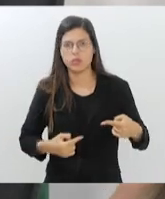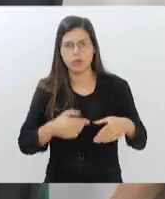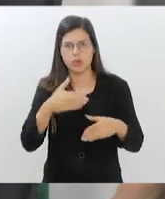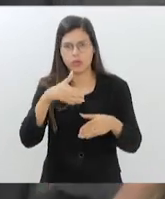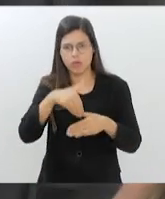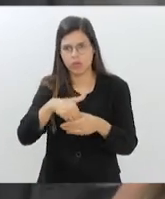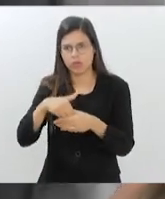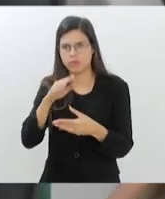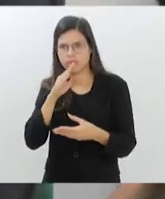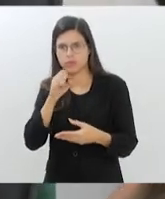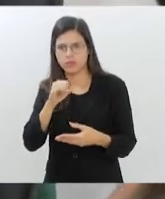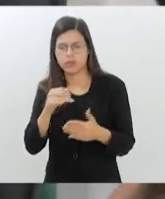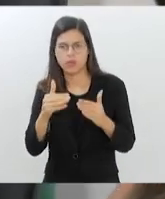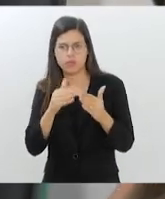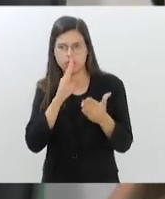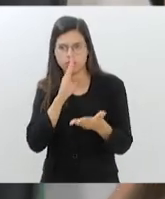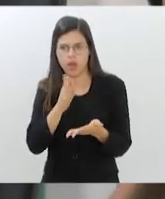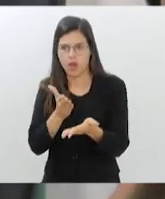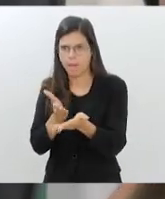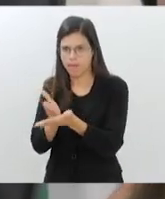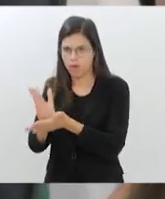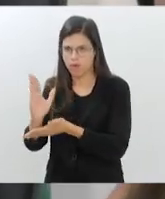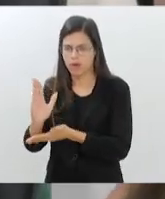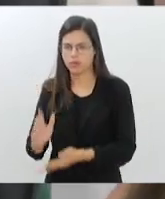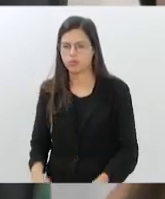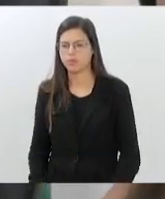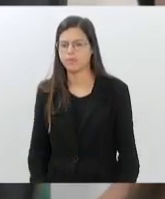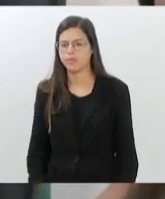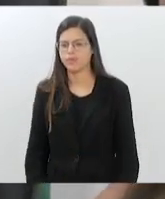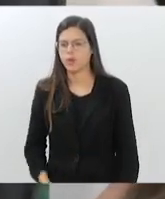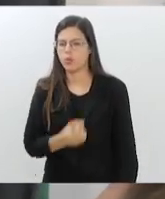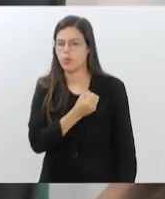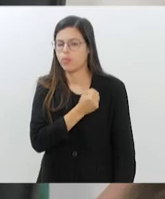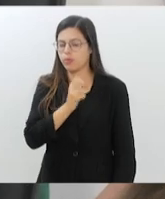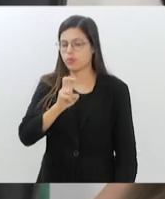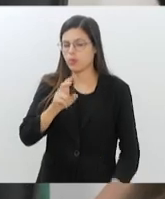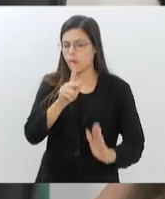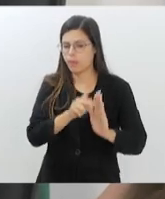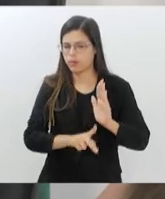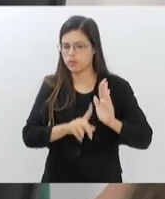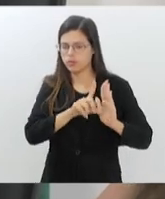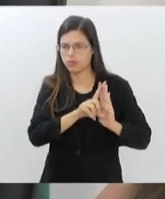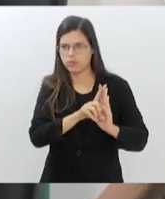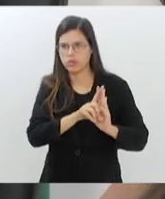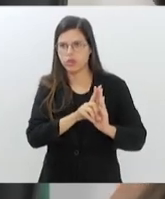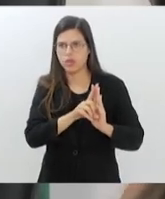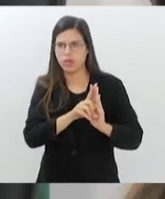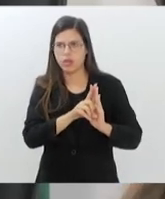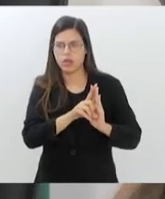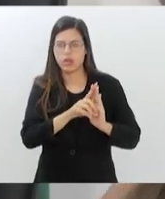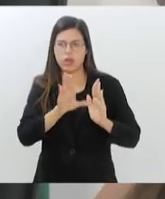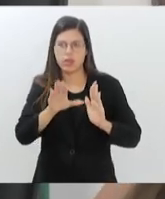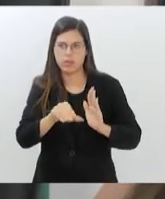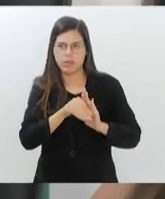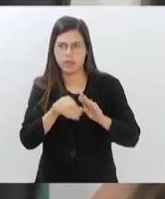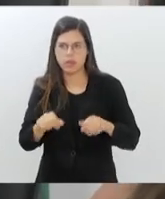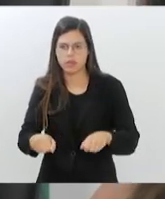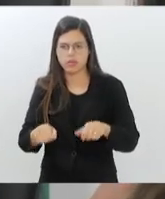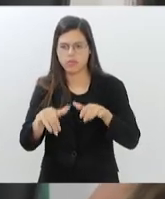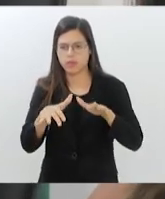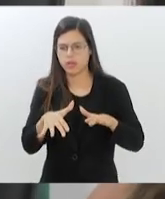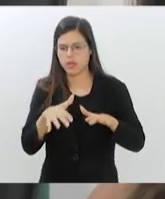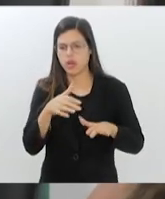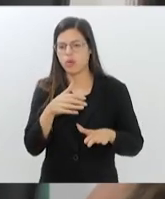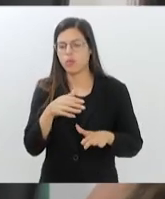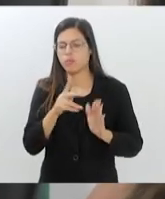permaneçam Como estão aprovado item cinco da pauta são emendas de plenário ao projeto de